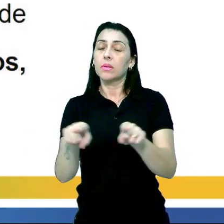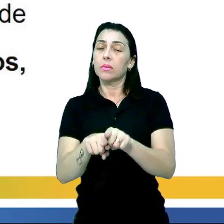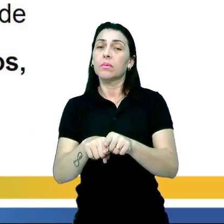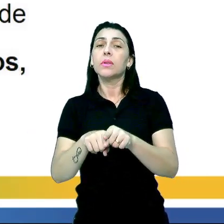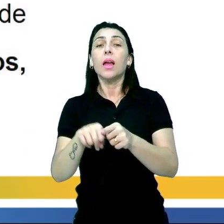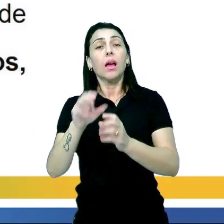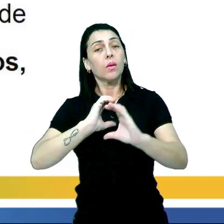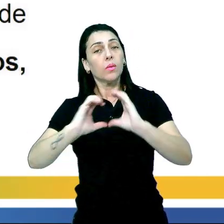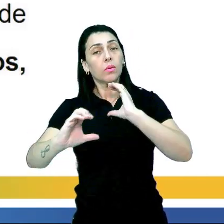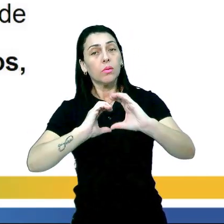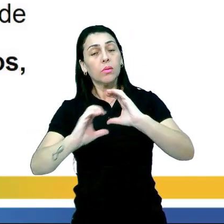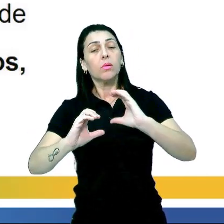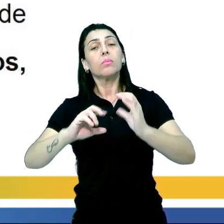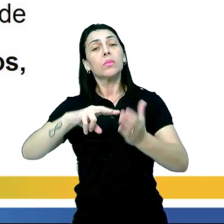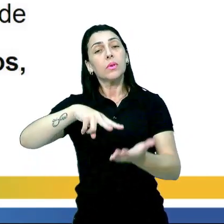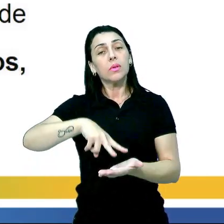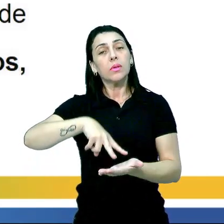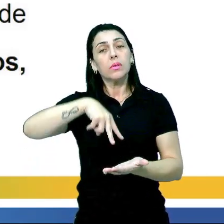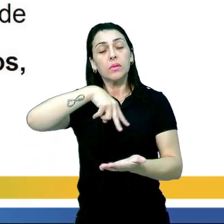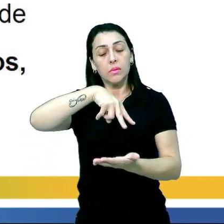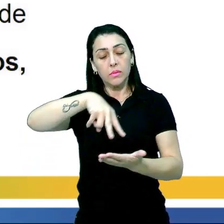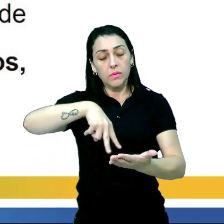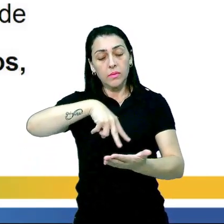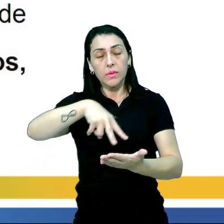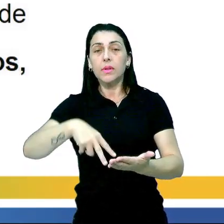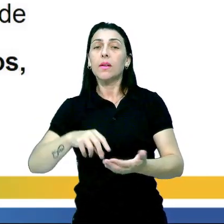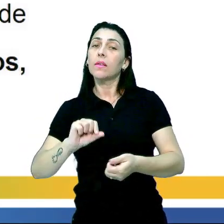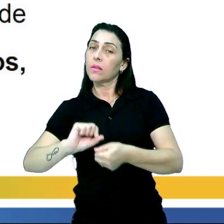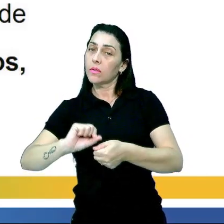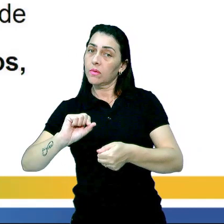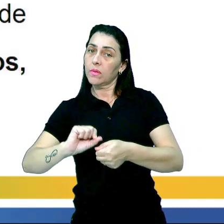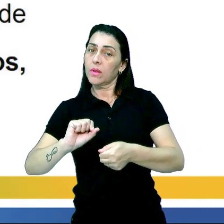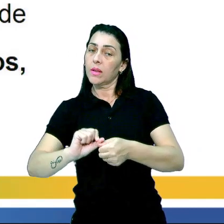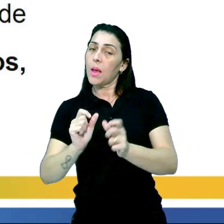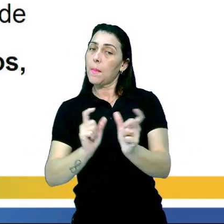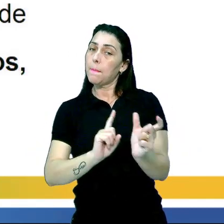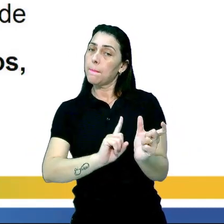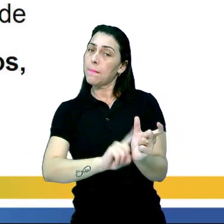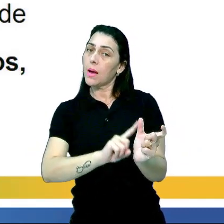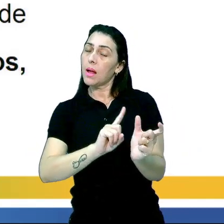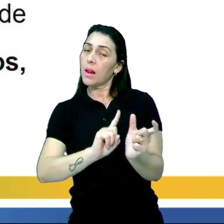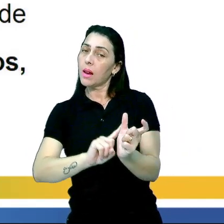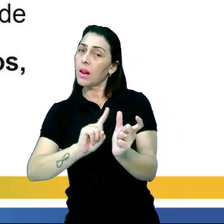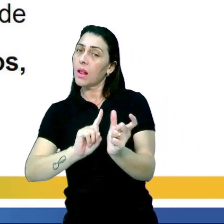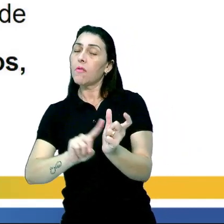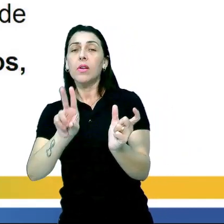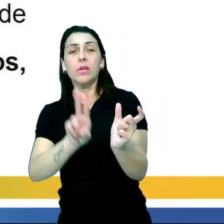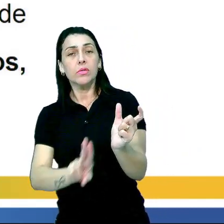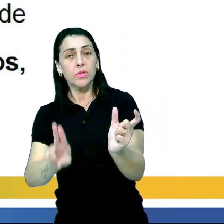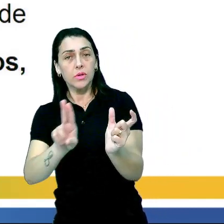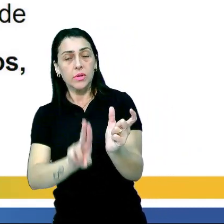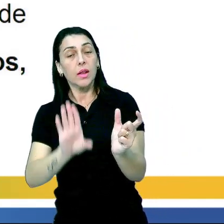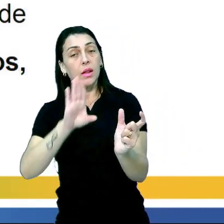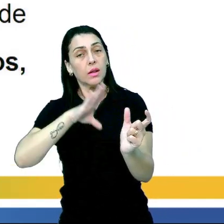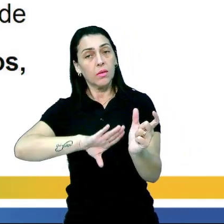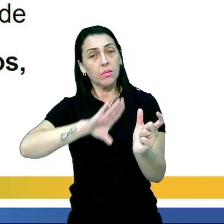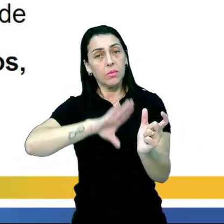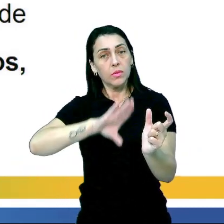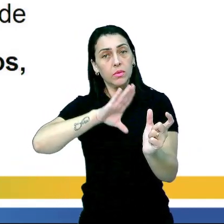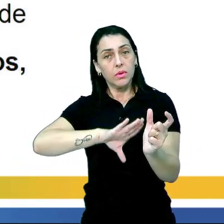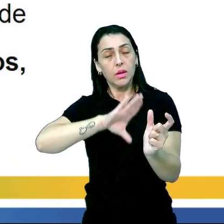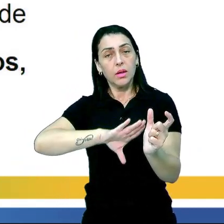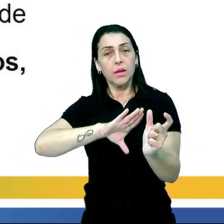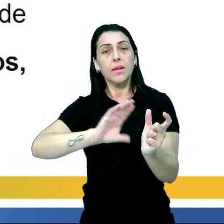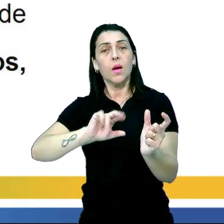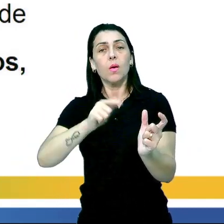caso, a comunicação verbal está sendo efetivada e a palavra e o código é utilizado, a língua portuguesa, né,